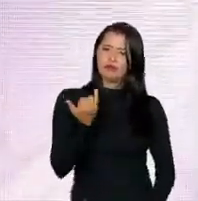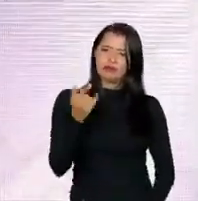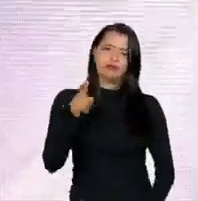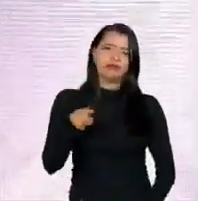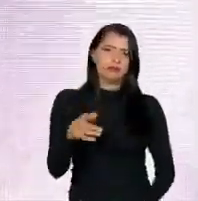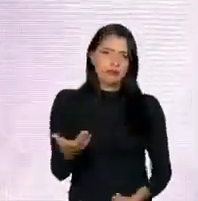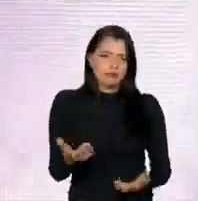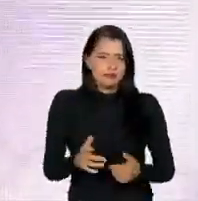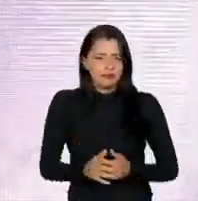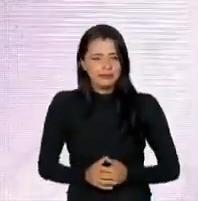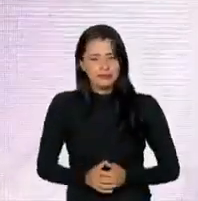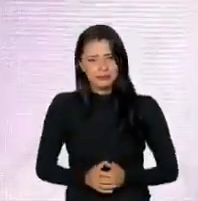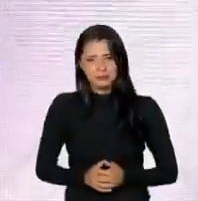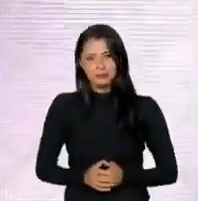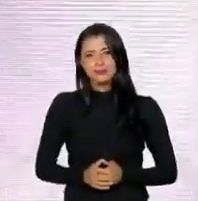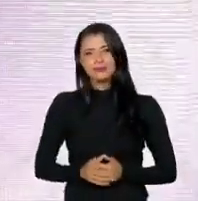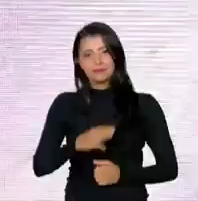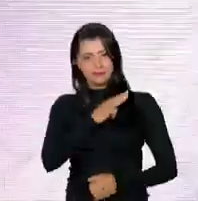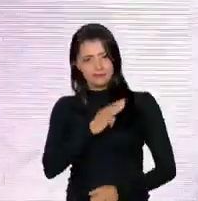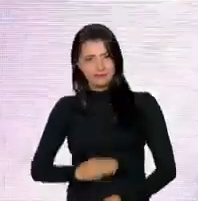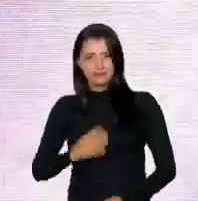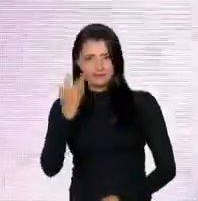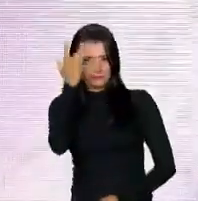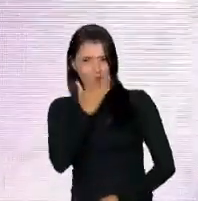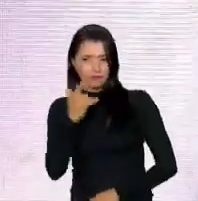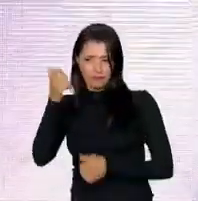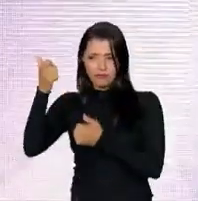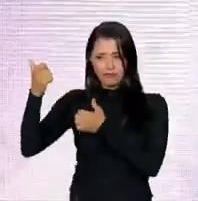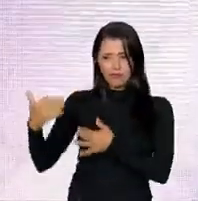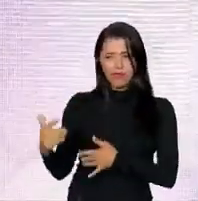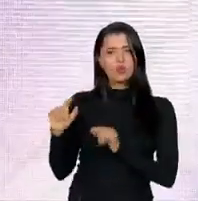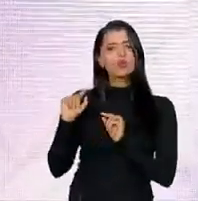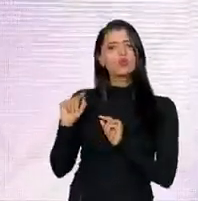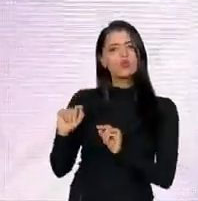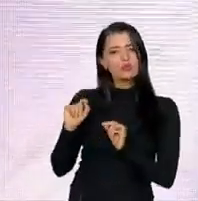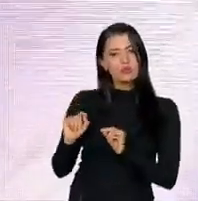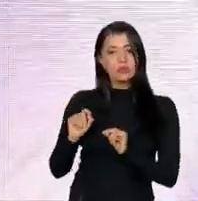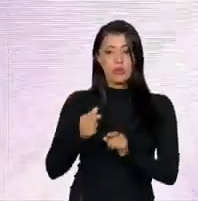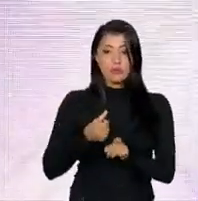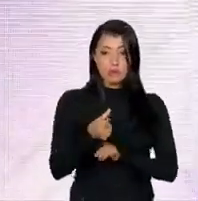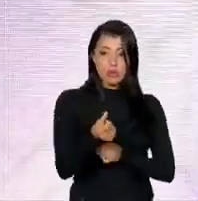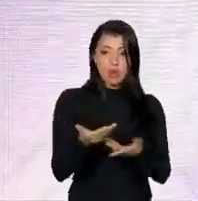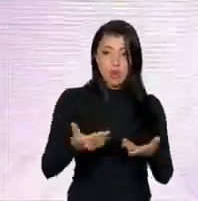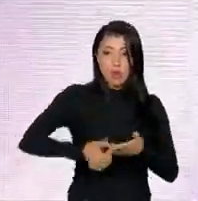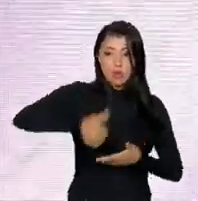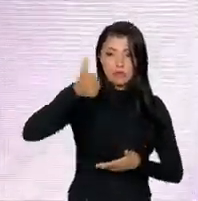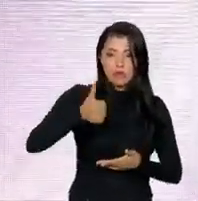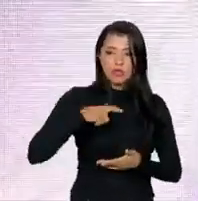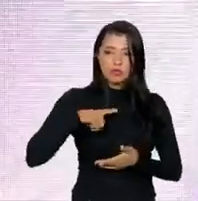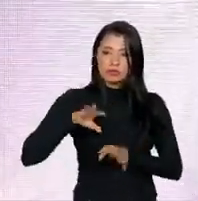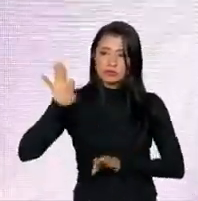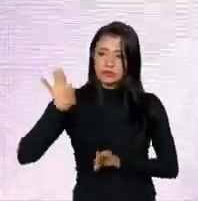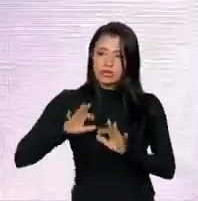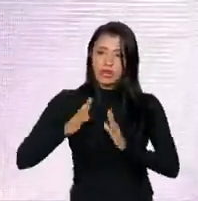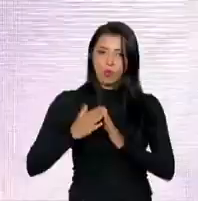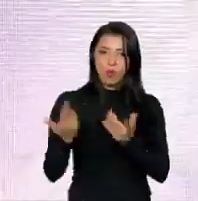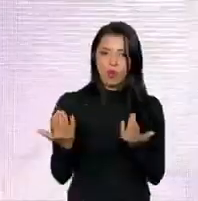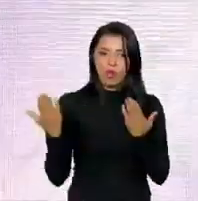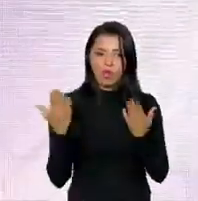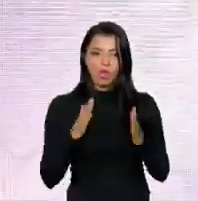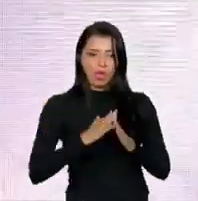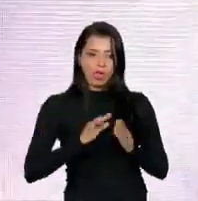isso. O ministro Fernando Haddad tem dito que esse primeiro semestre foi um semestre de arrumar a casa e